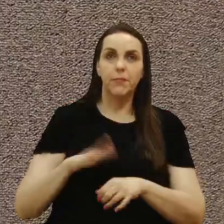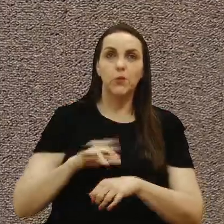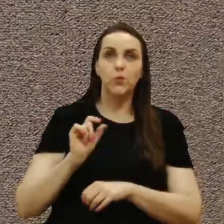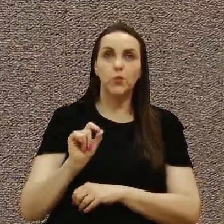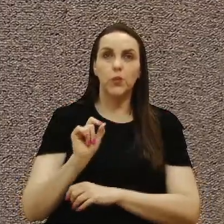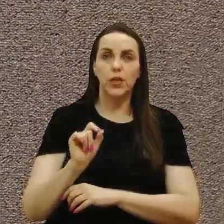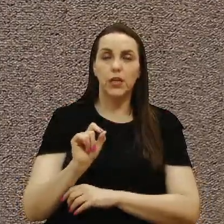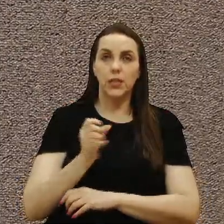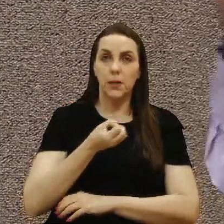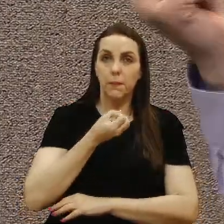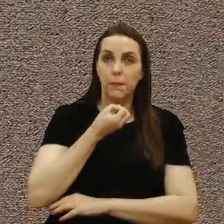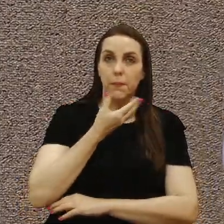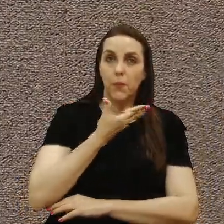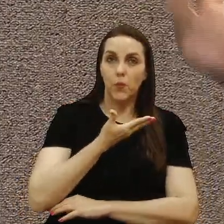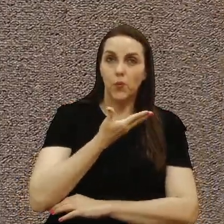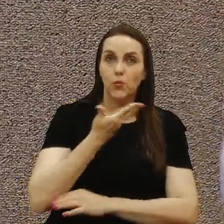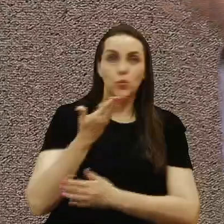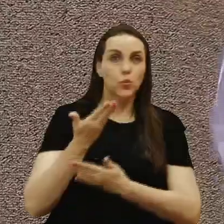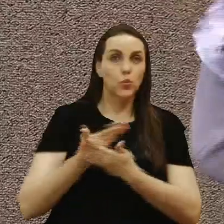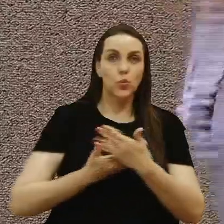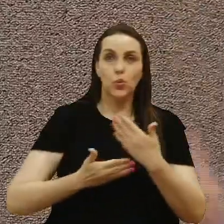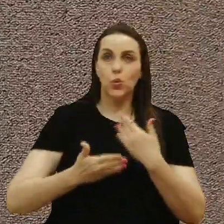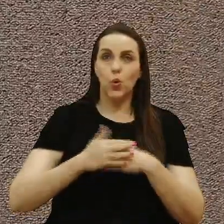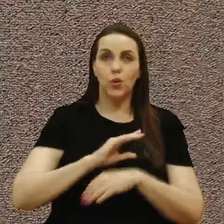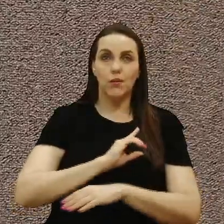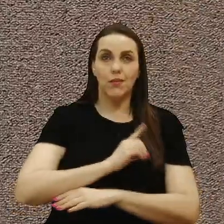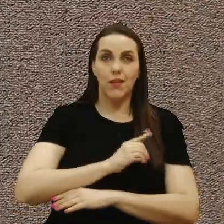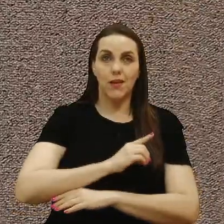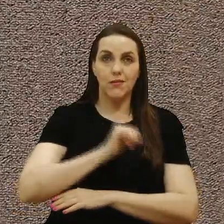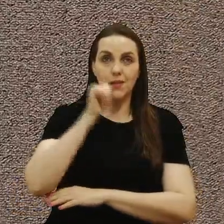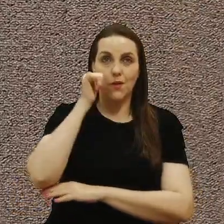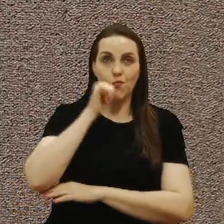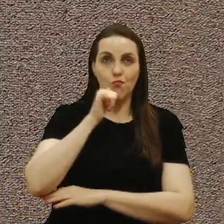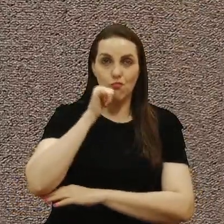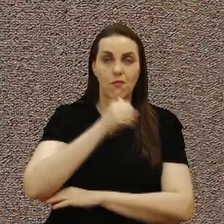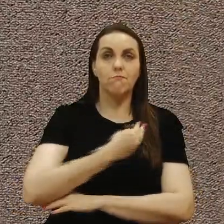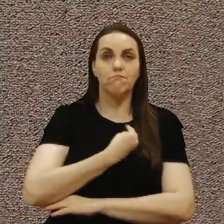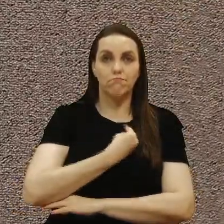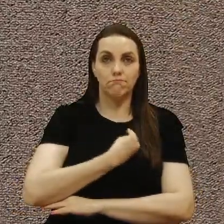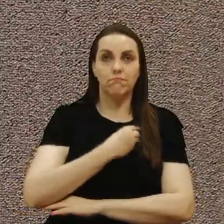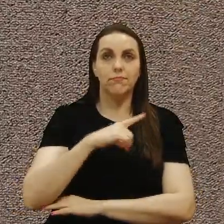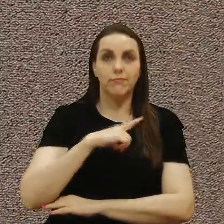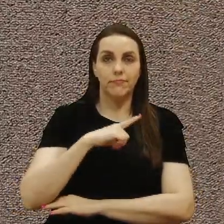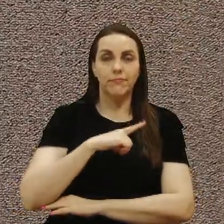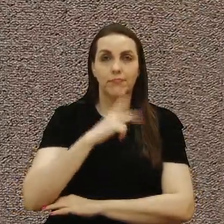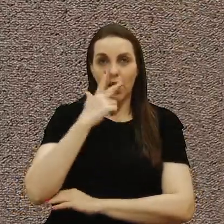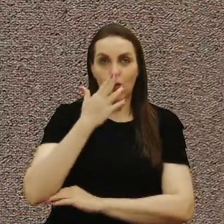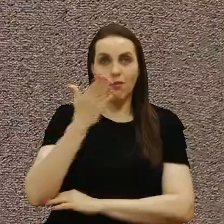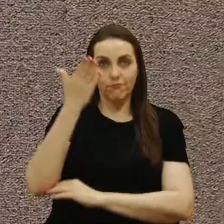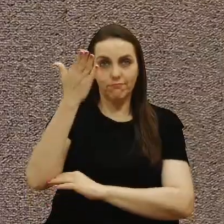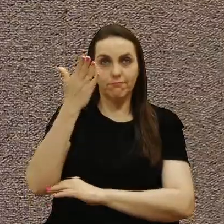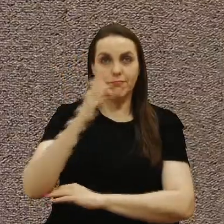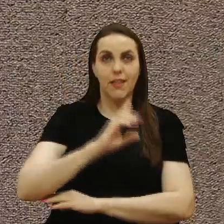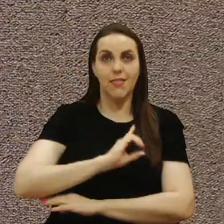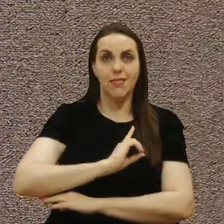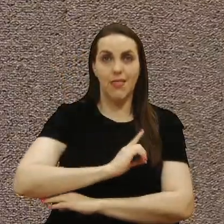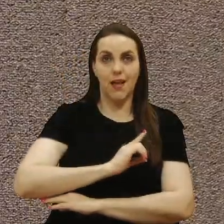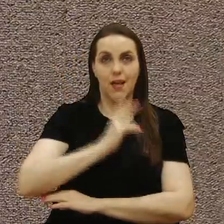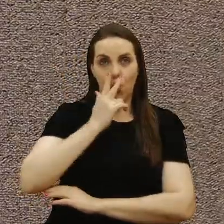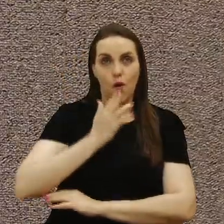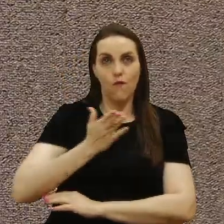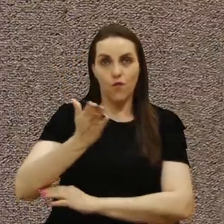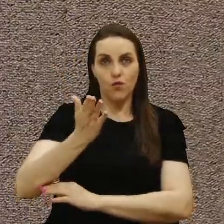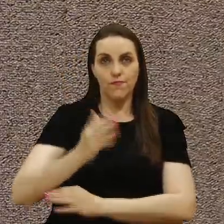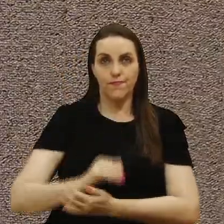Que bom que todas as delegacias da mulher que existem tivessem uma delegada como a senhora.